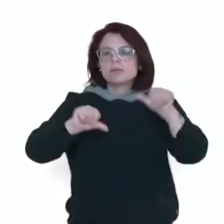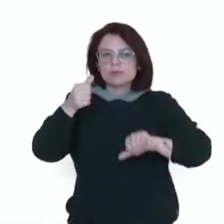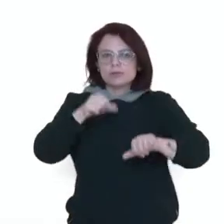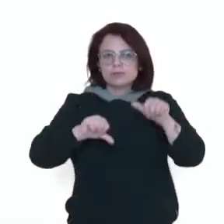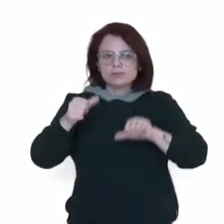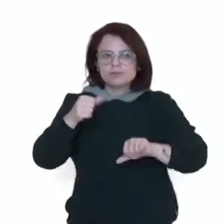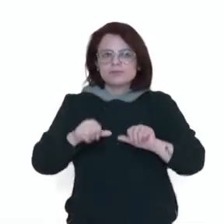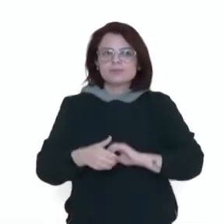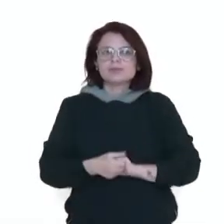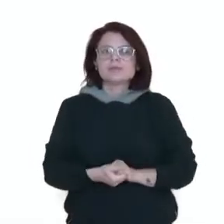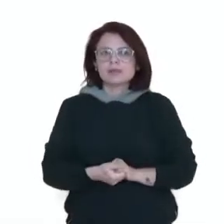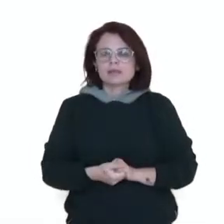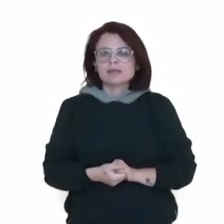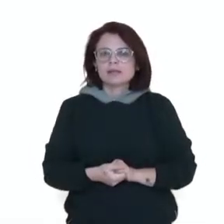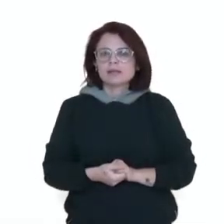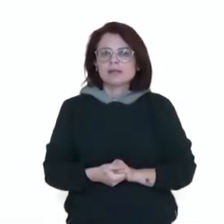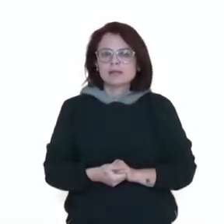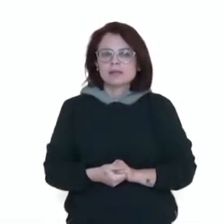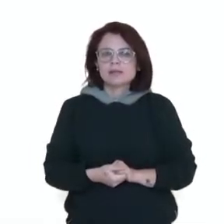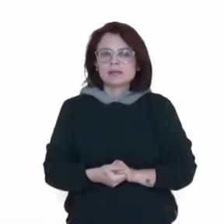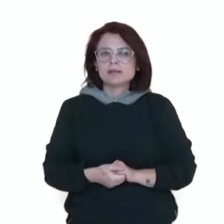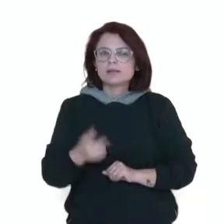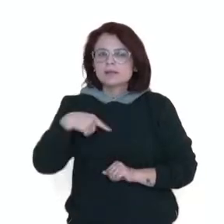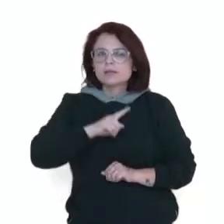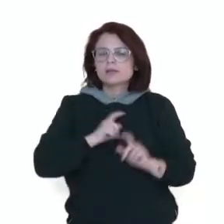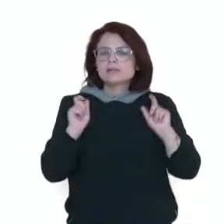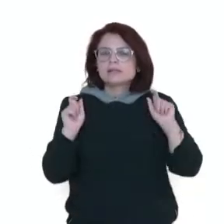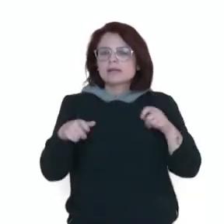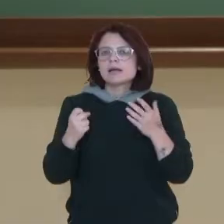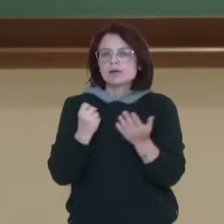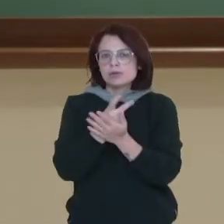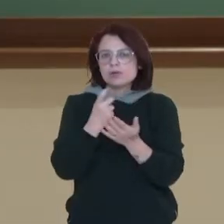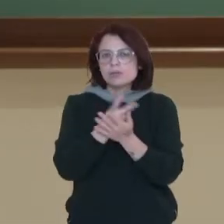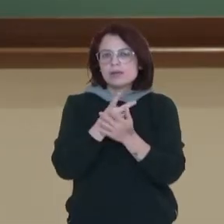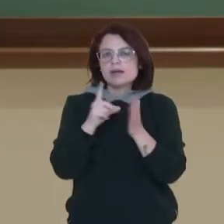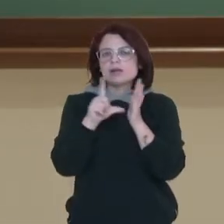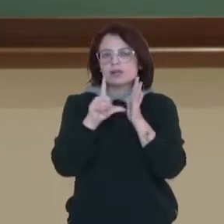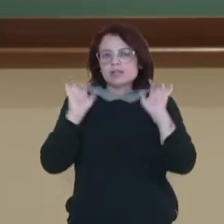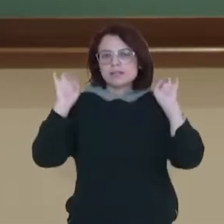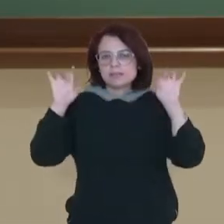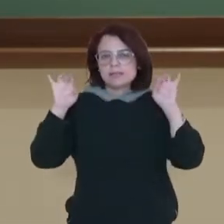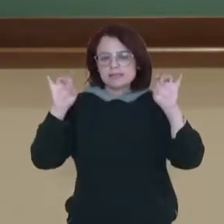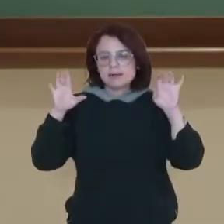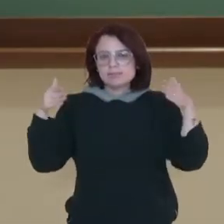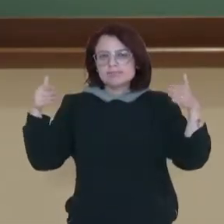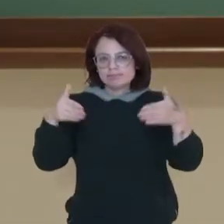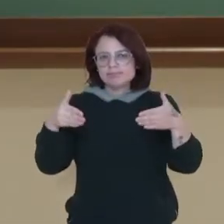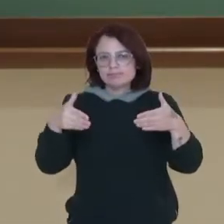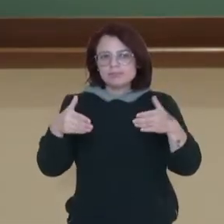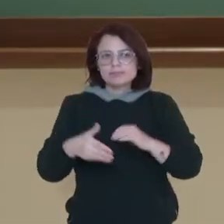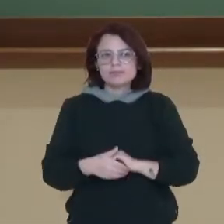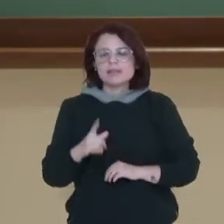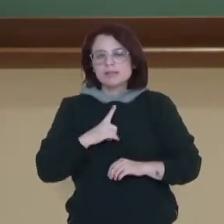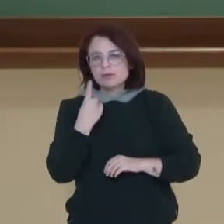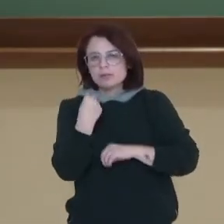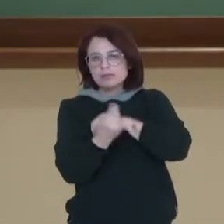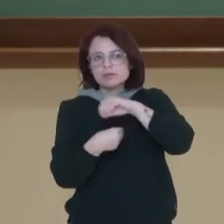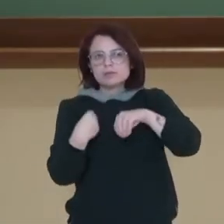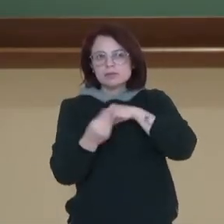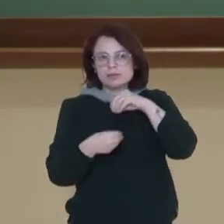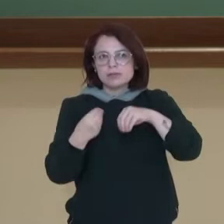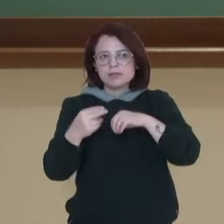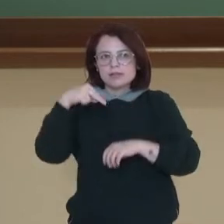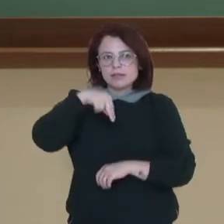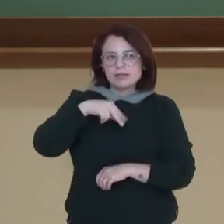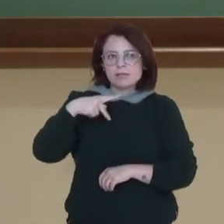químicos, né, que daí são possíveis de comprar nas lojas, né, que vendem esse tipo de produto. Geralmente eles são uma mistura, né, de